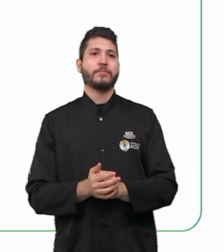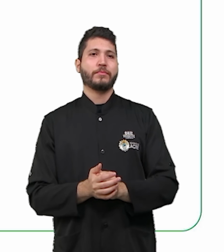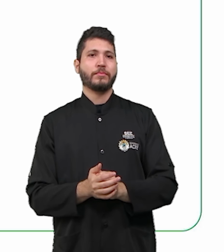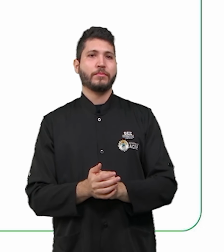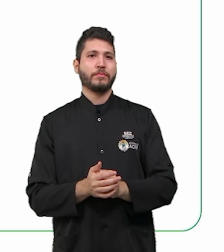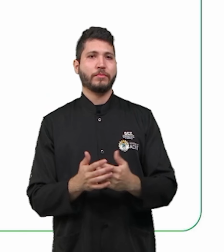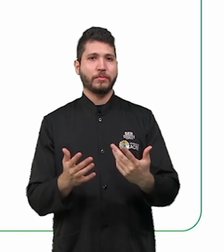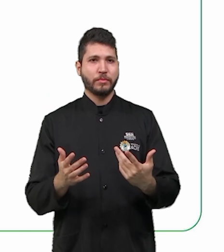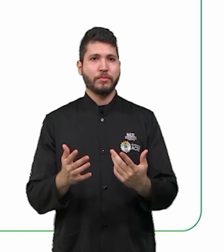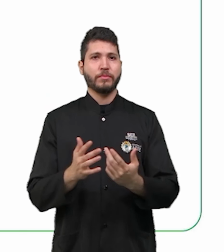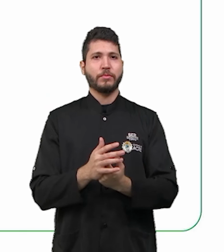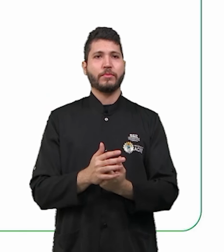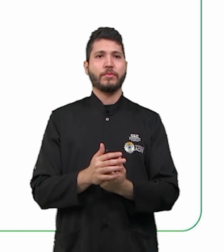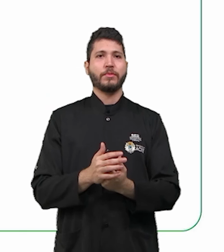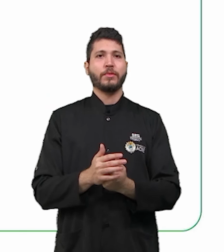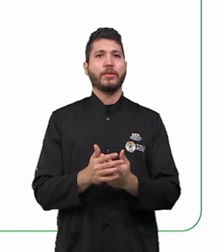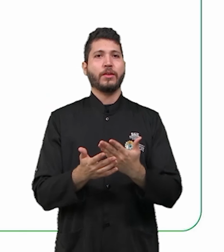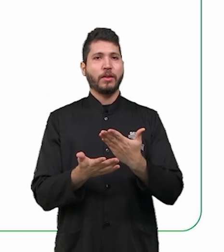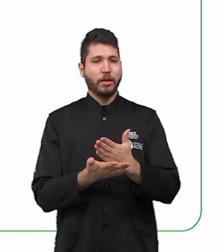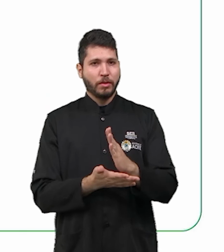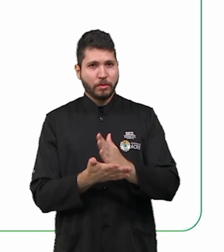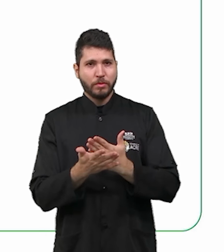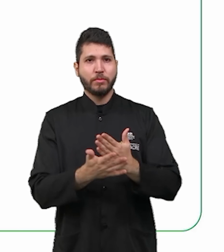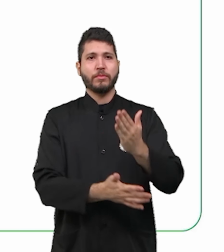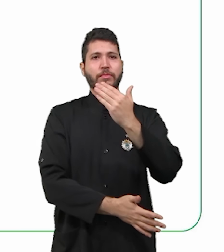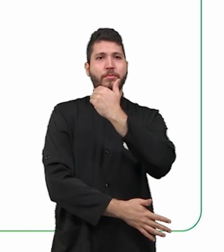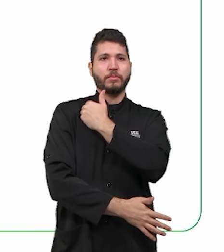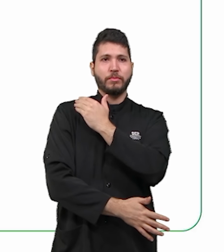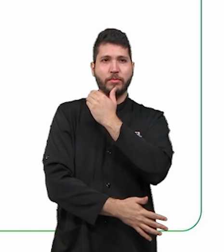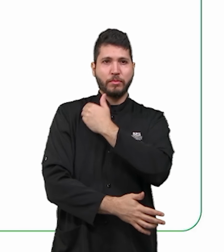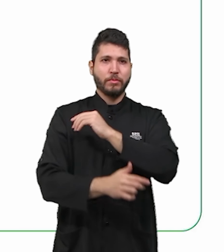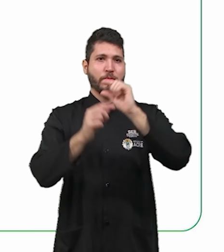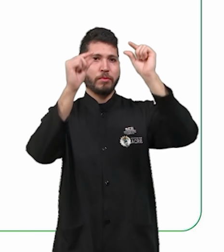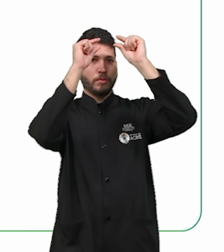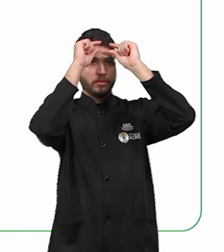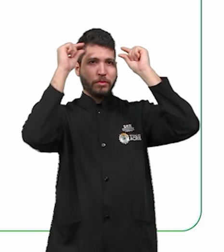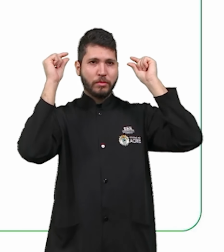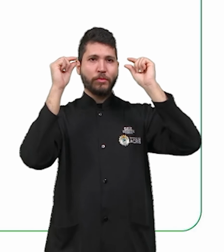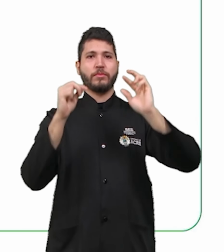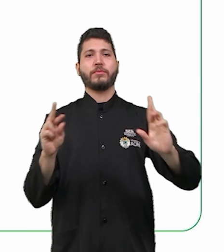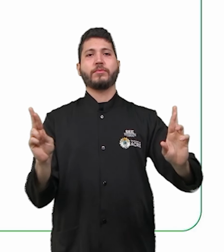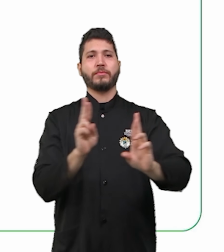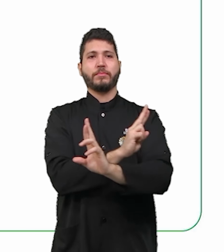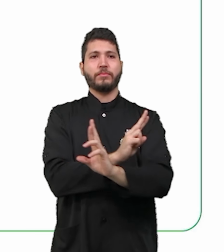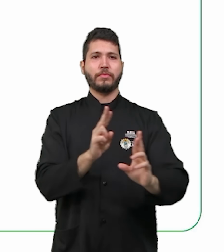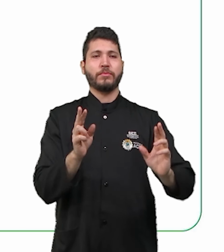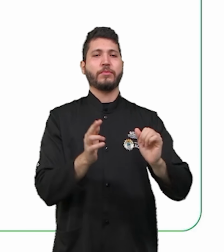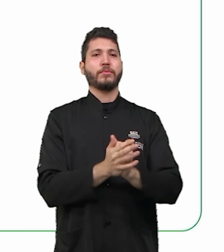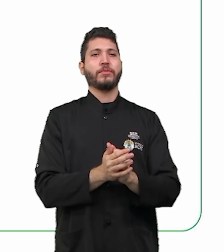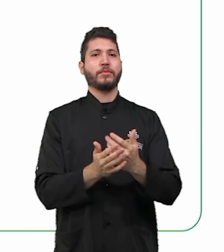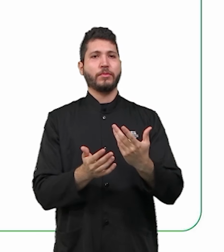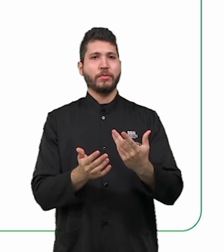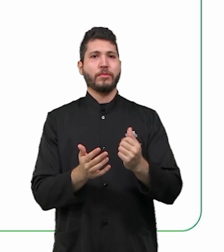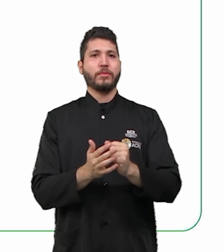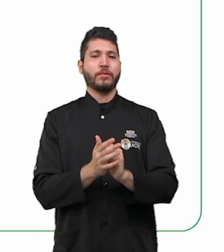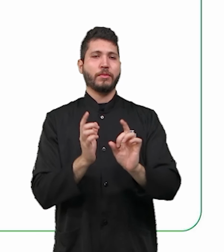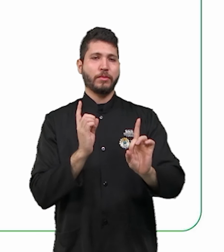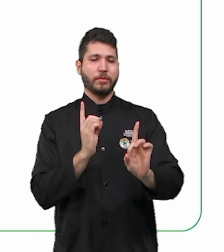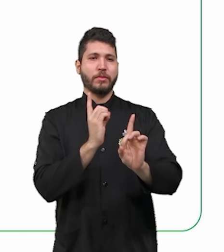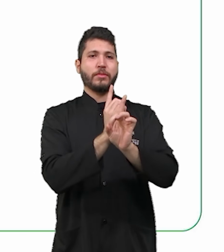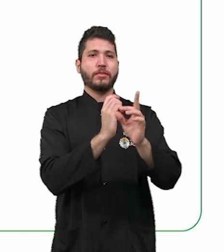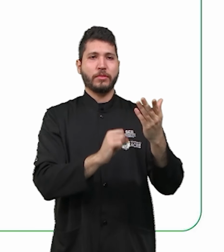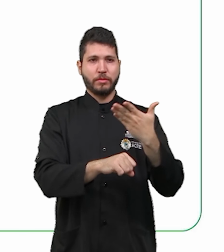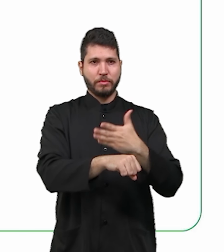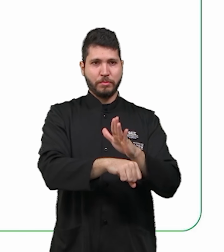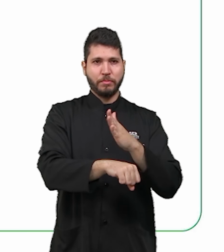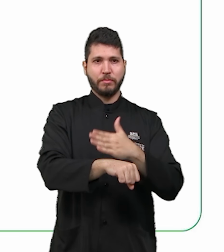analisar criticamente alguns preconceitos e estereótipos em relações de poder presente nessas práticas corporais e